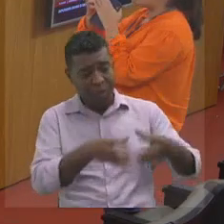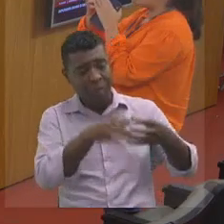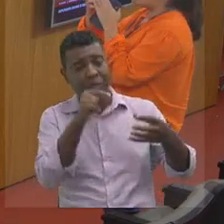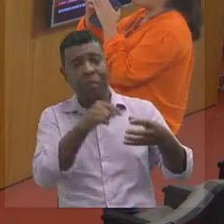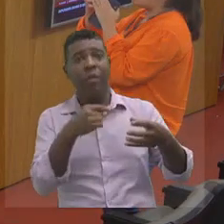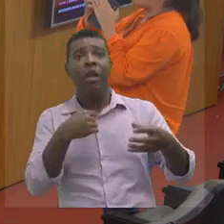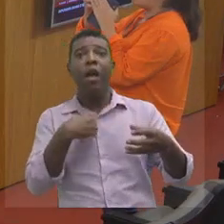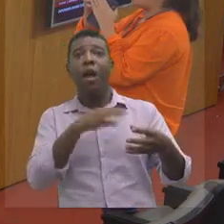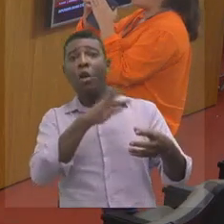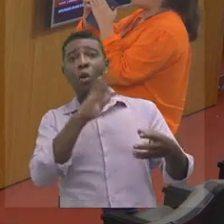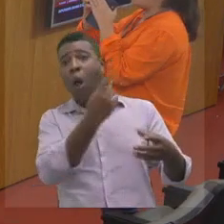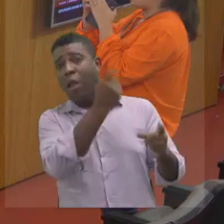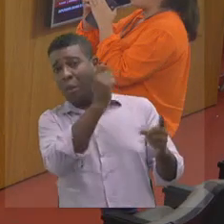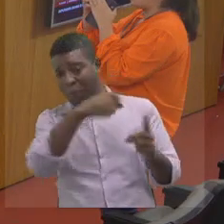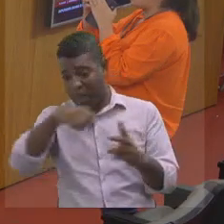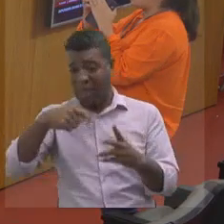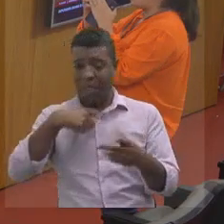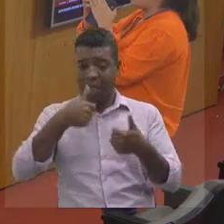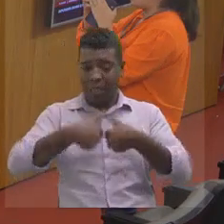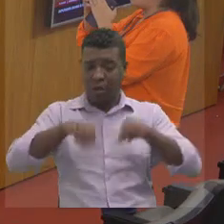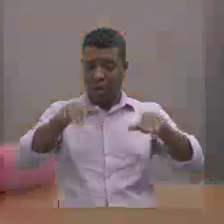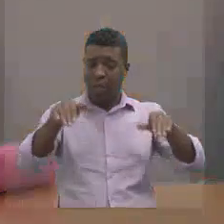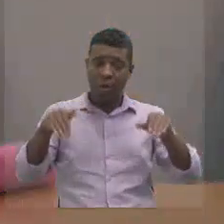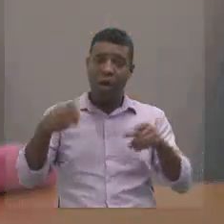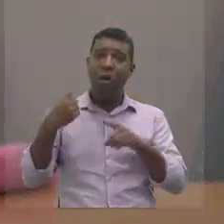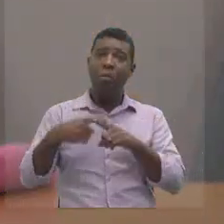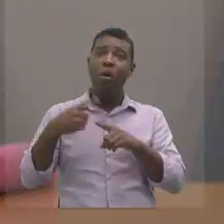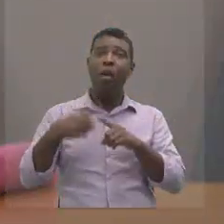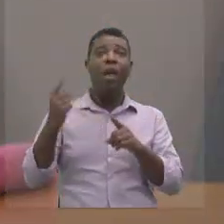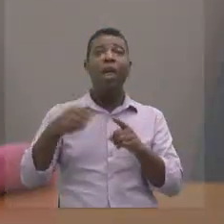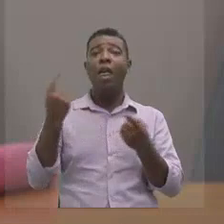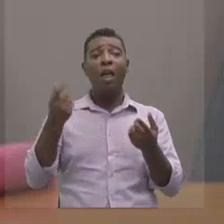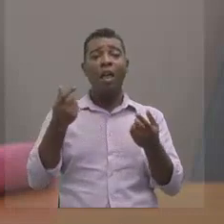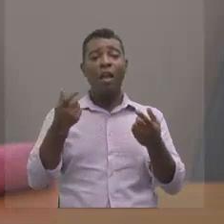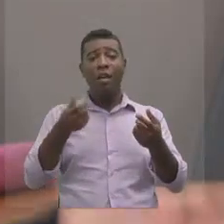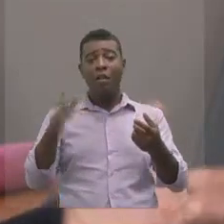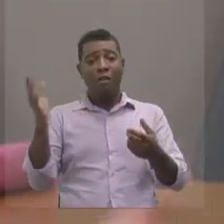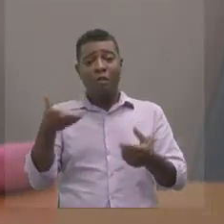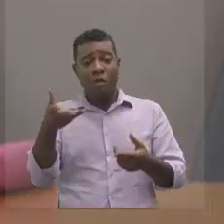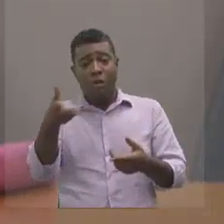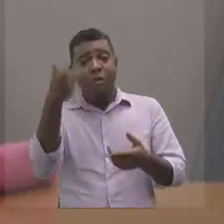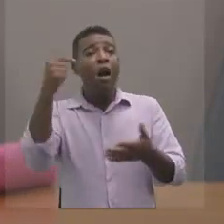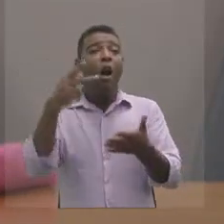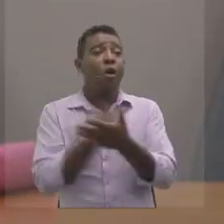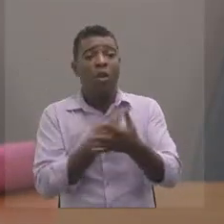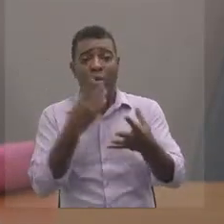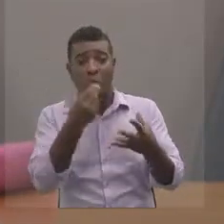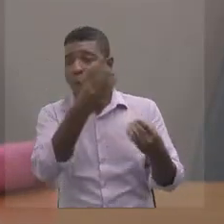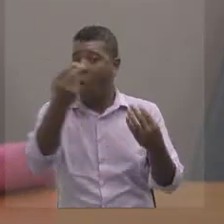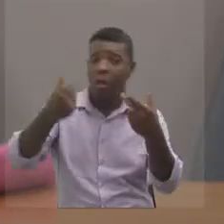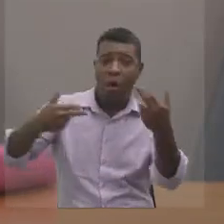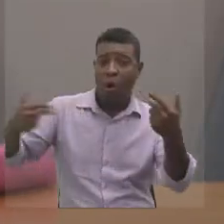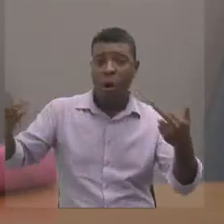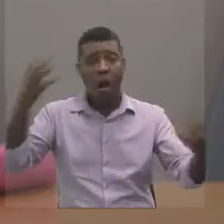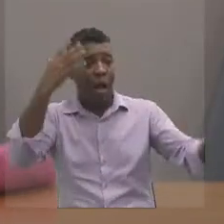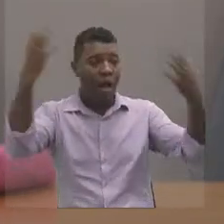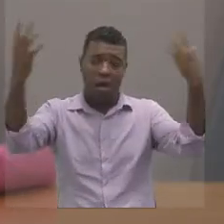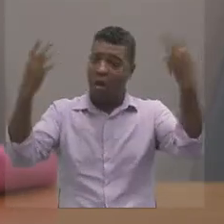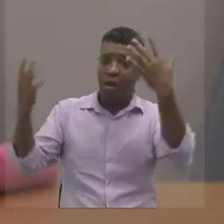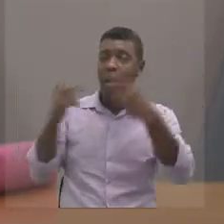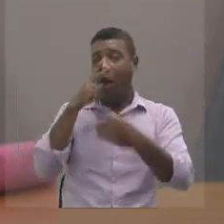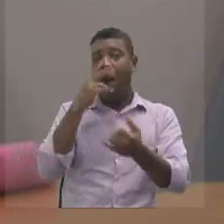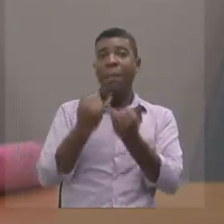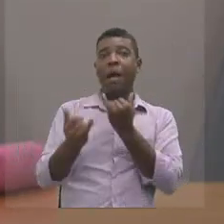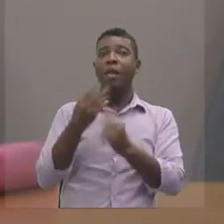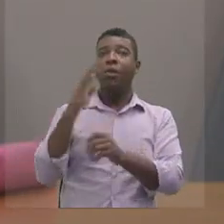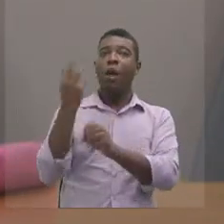quatro meses aqui no carro nem parece que já tem alguns anos aqui pelo ritmo intensidade é esse o nosso trabalho tiver uma oportunidade de estar junto é Na audiência em Patrocínio da concessão do